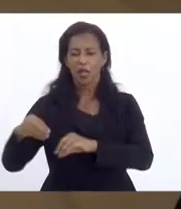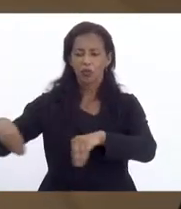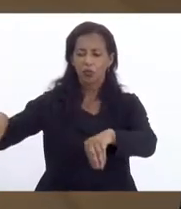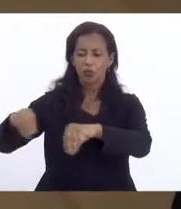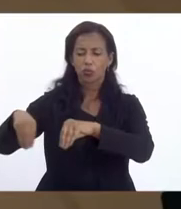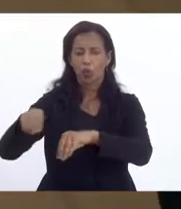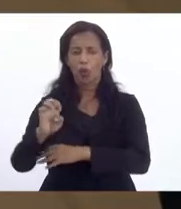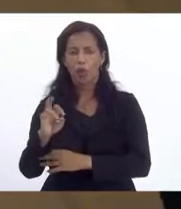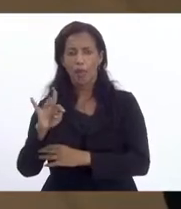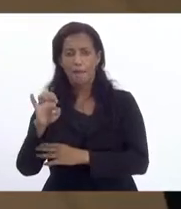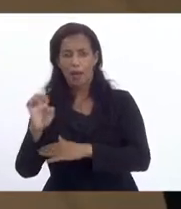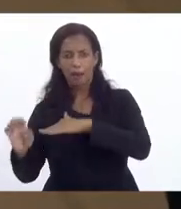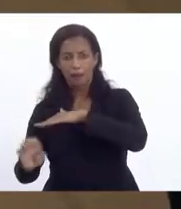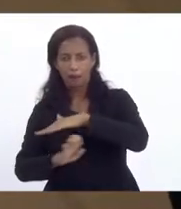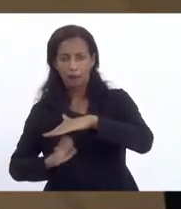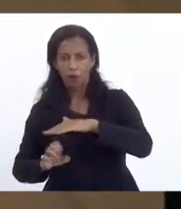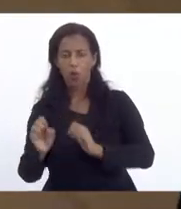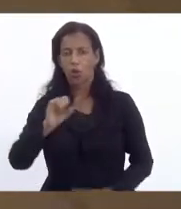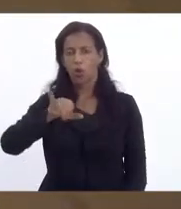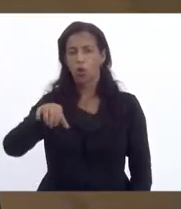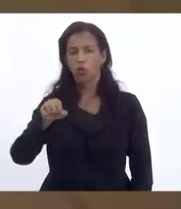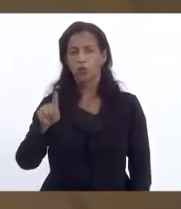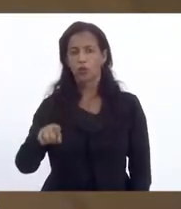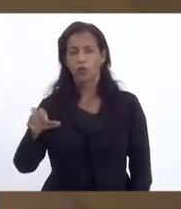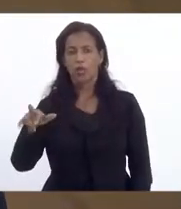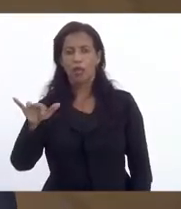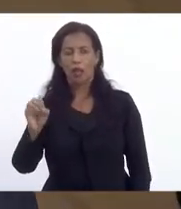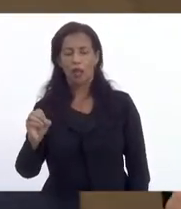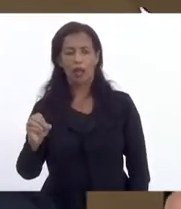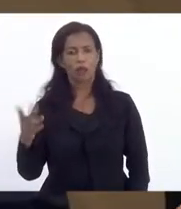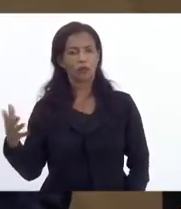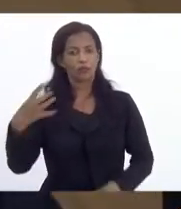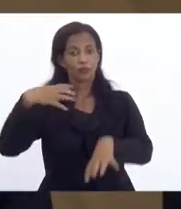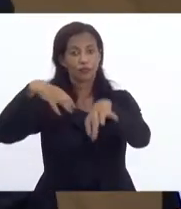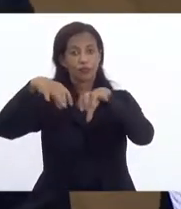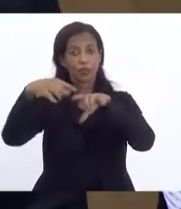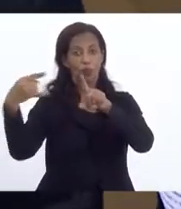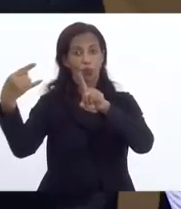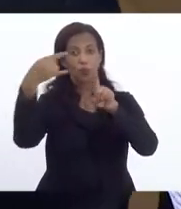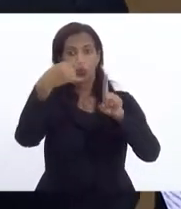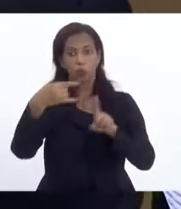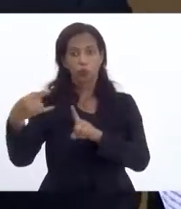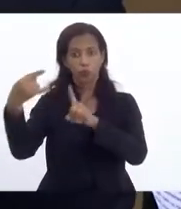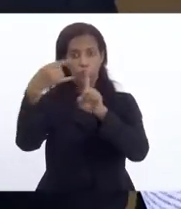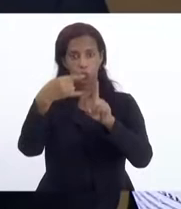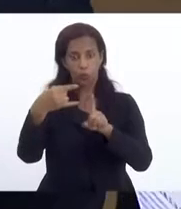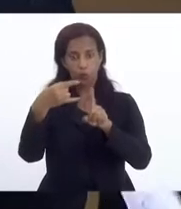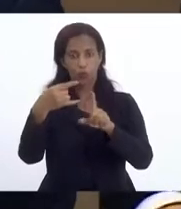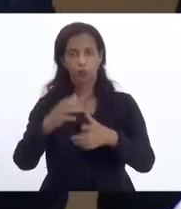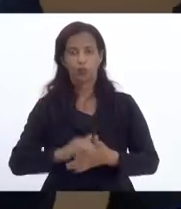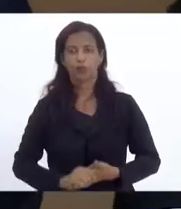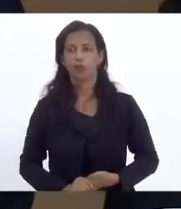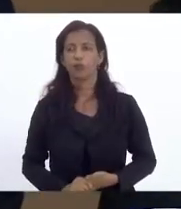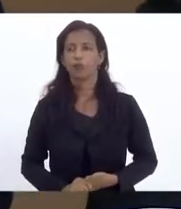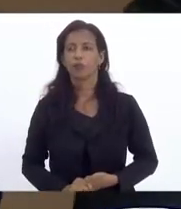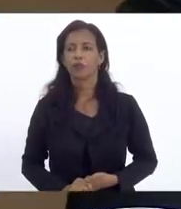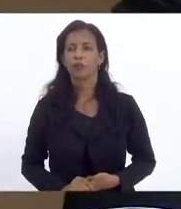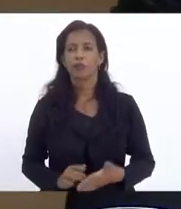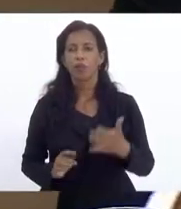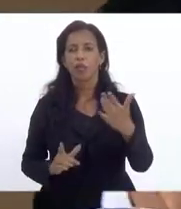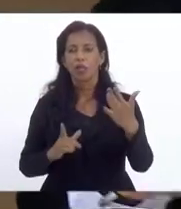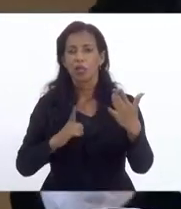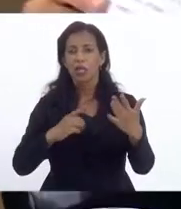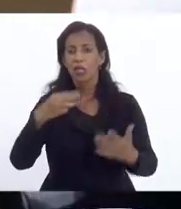da Embrapa Solos, o senhor José Carlos Polidoro. Virtualmente, ele vai usar o Zoom. O senhor dispõe